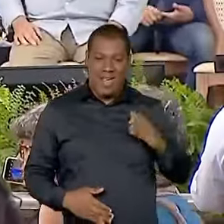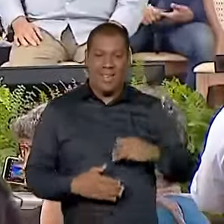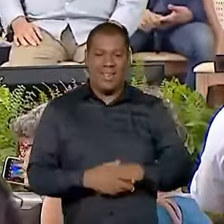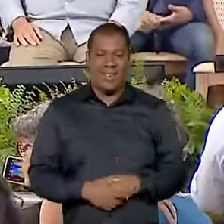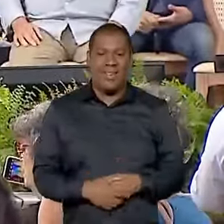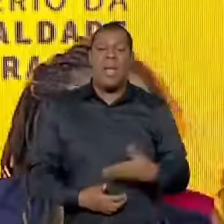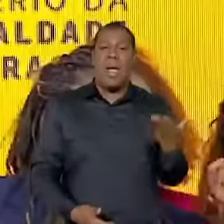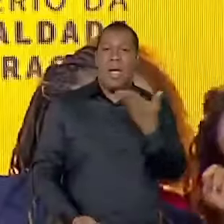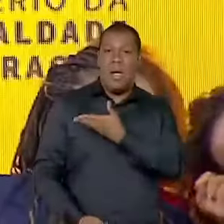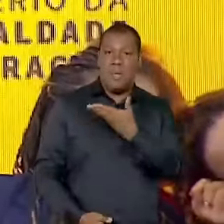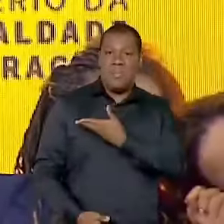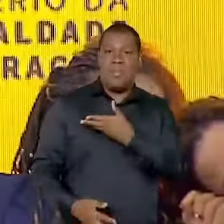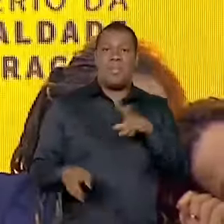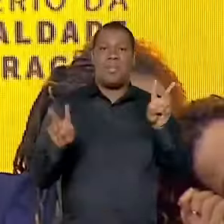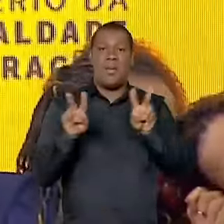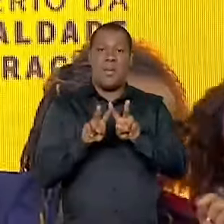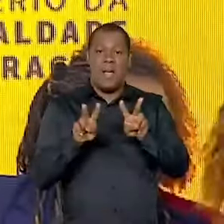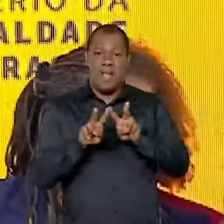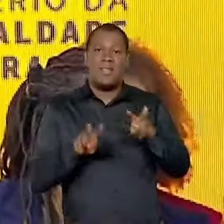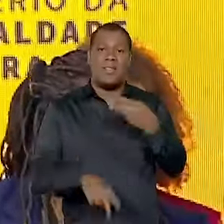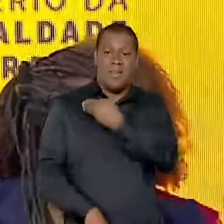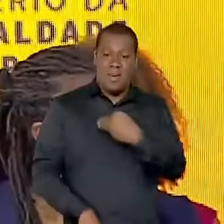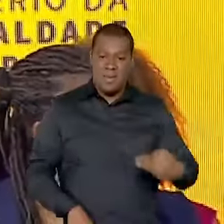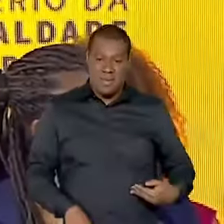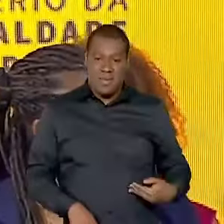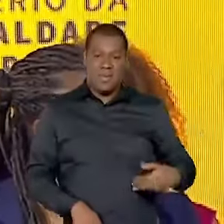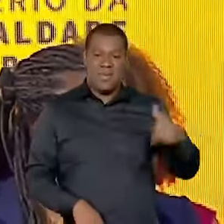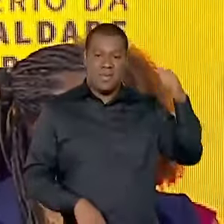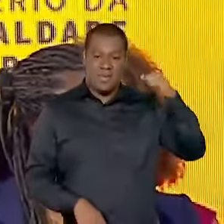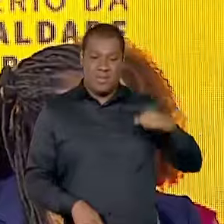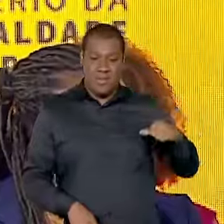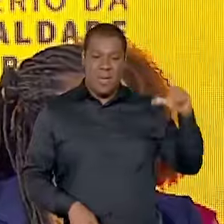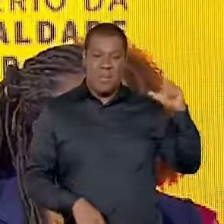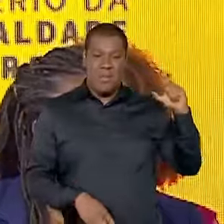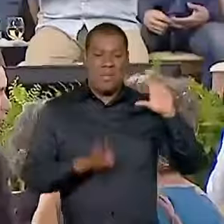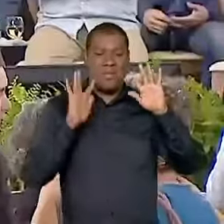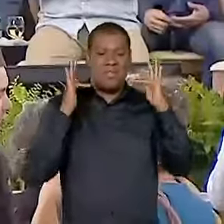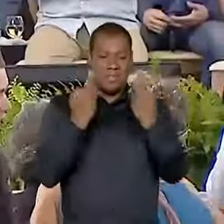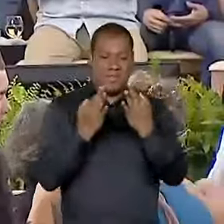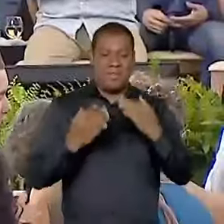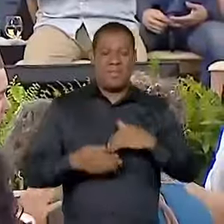Companheiro Hélito Dias, o ministro do Bolsa Família.